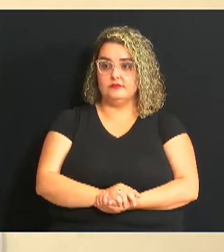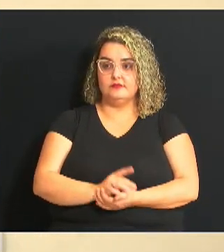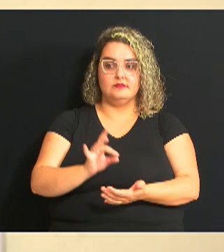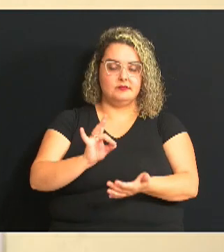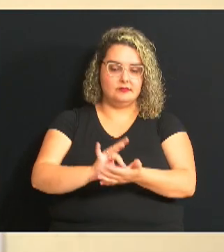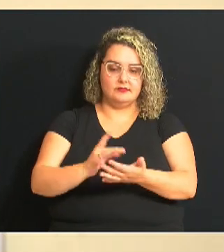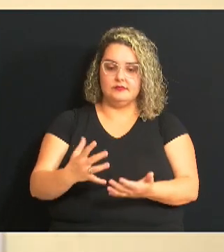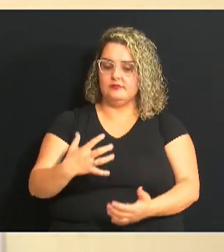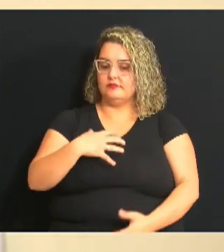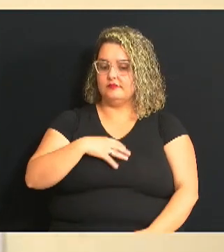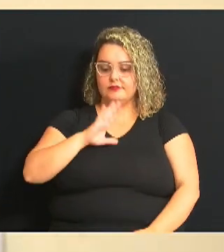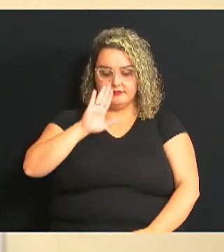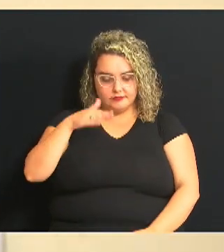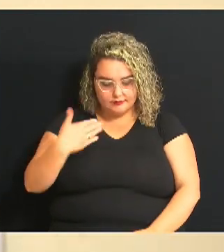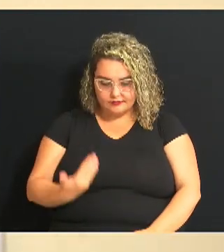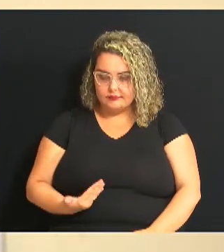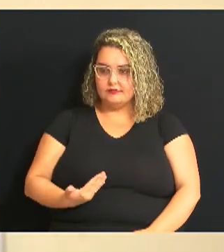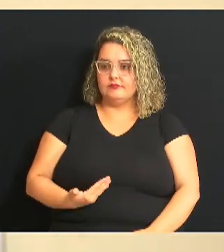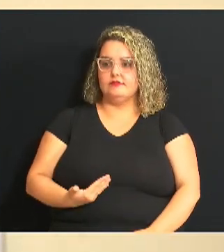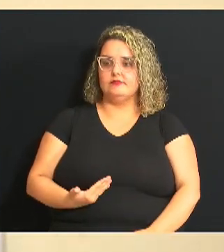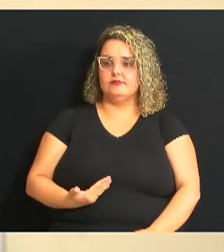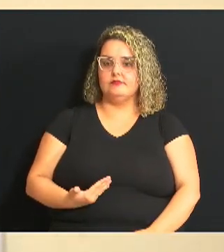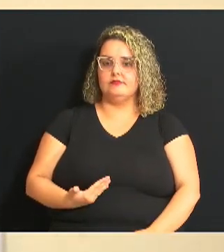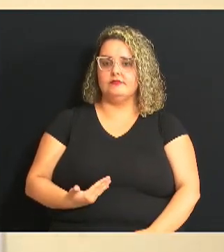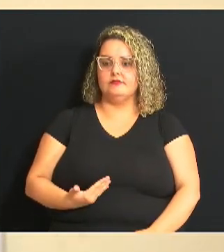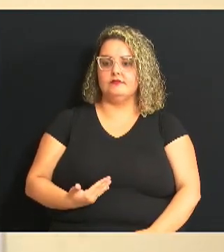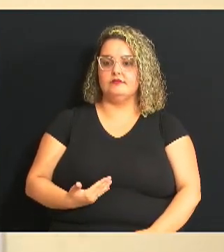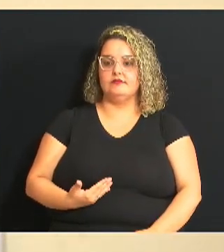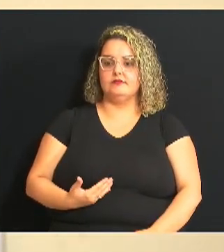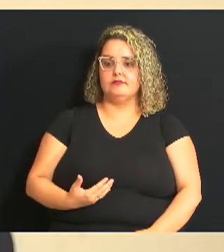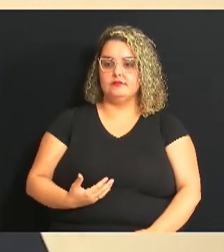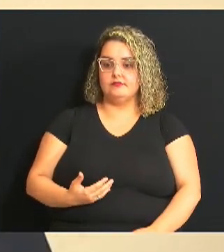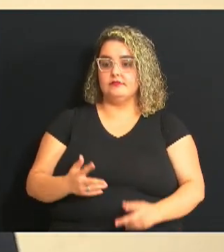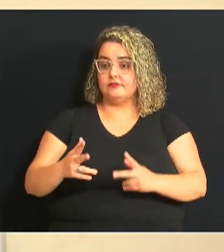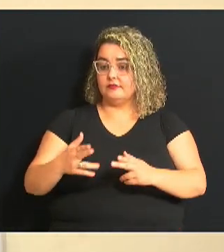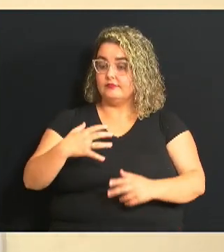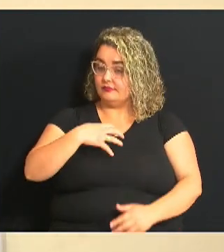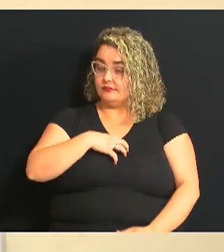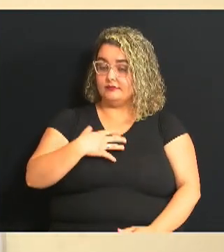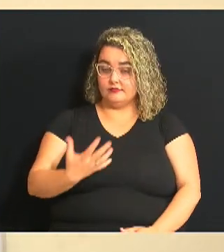muito honrado e é como se essa homenagem, ela